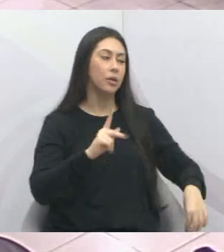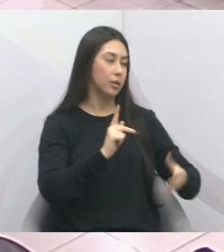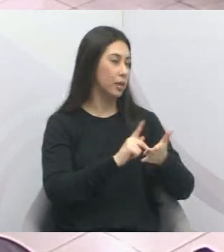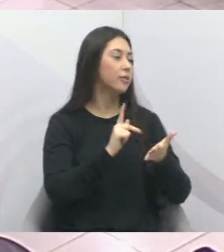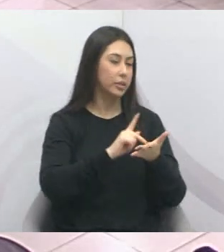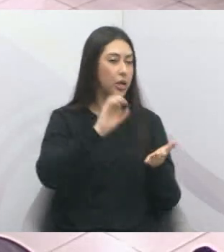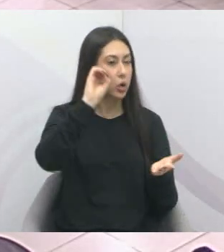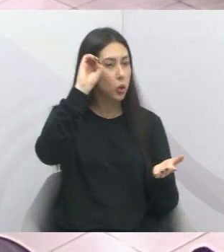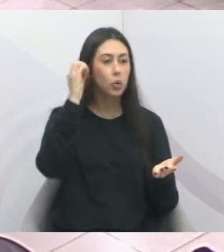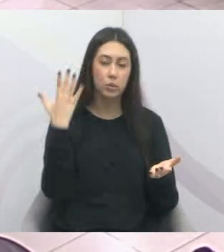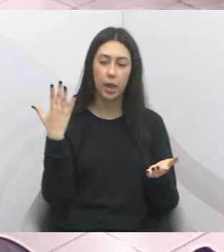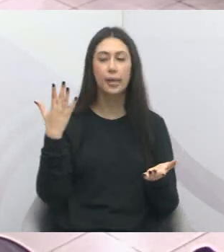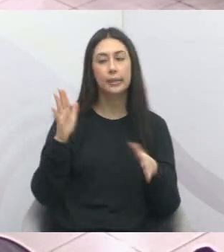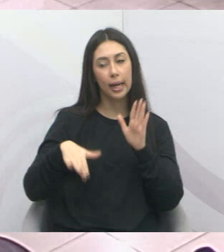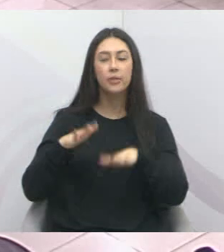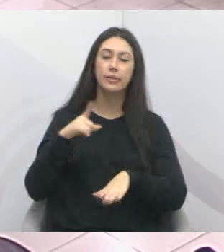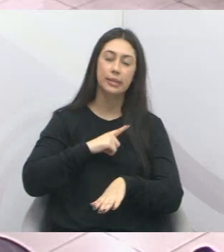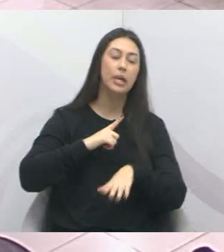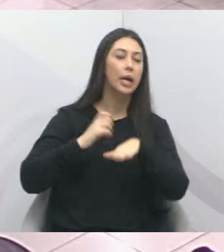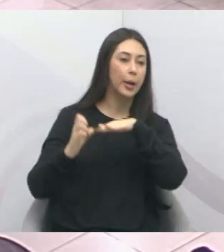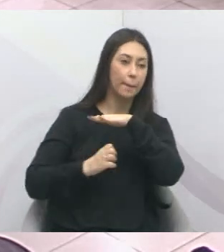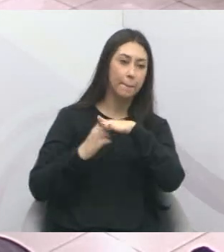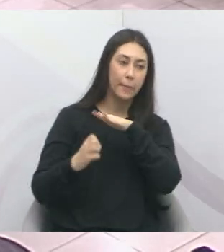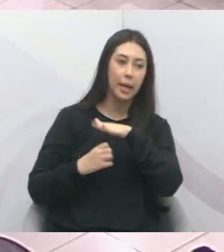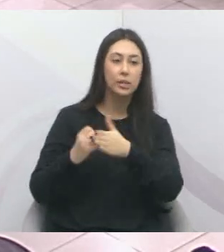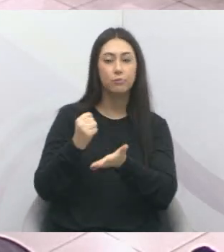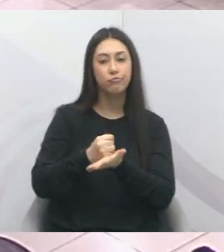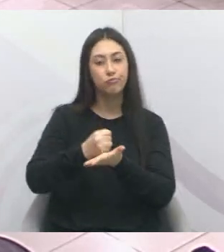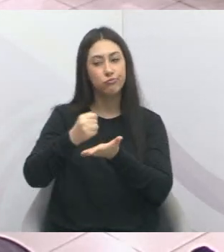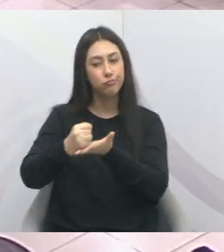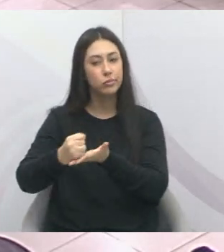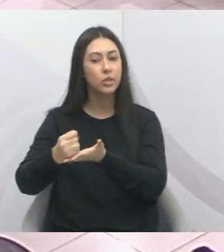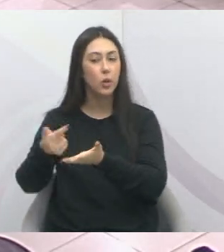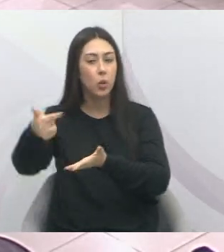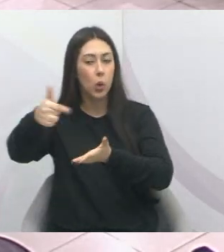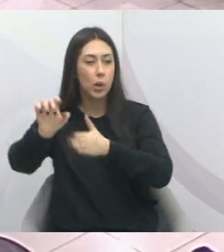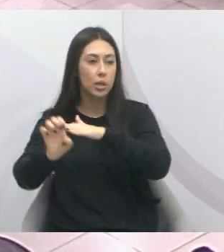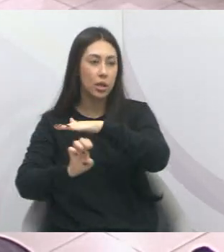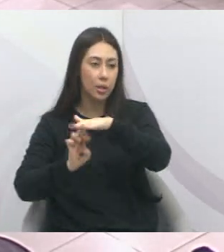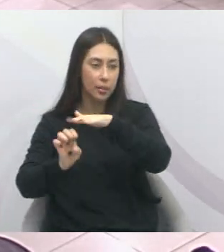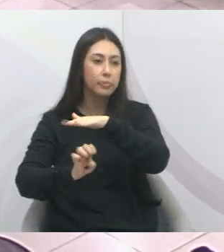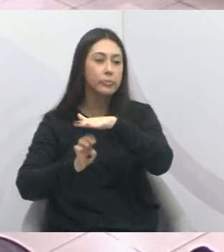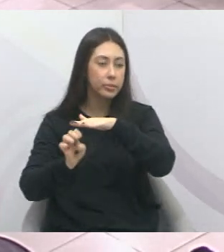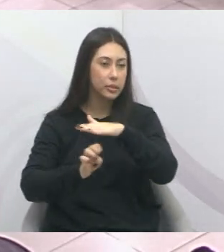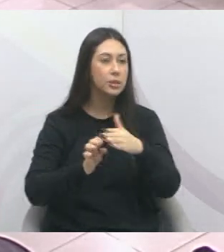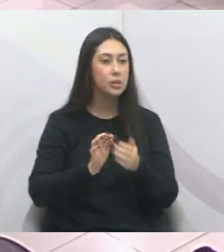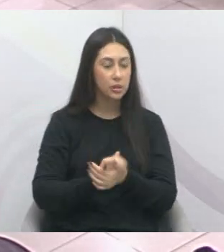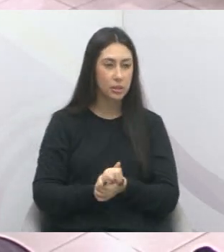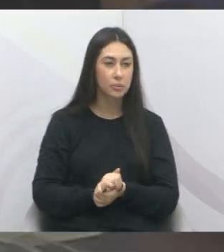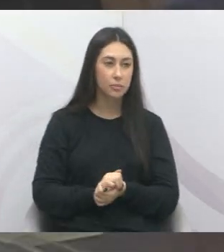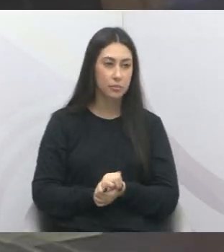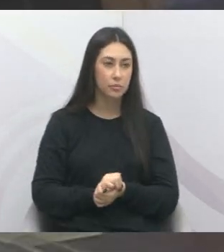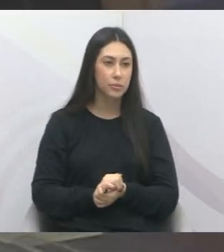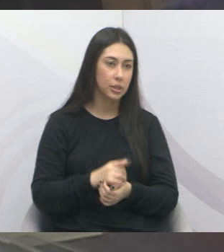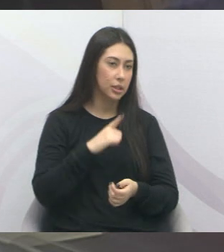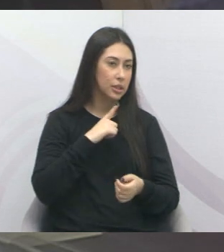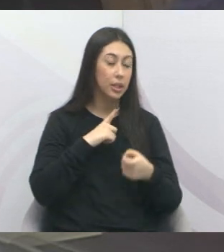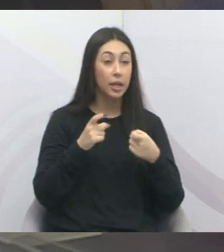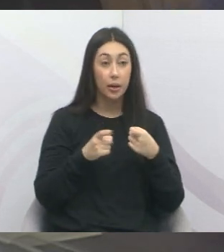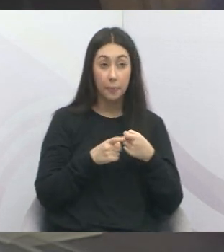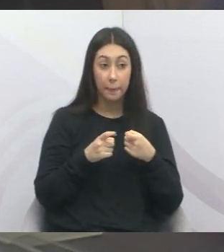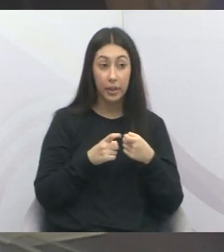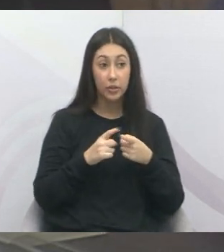tem as OS que terceirizam o grande serviço, elas acabam quarteirizando, às vezes, a equipe médica para outros profissionais que têm esses médicos na